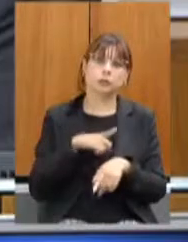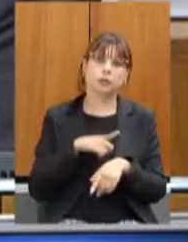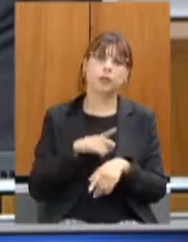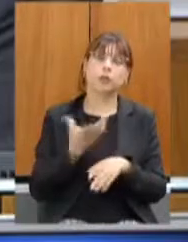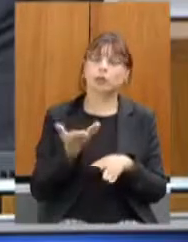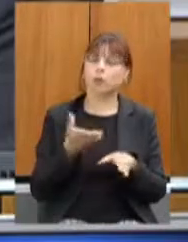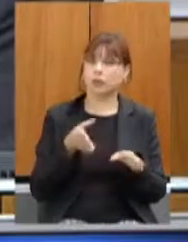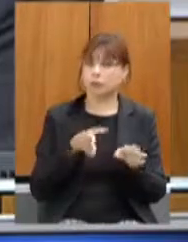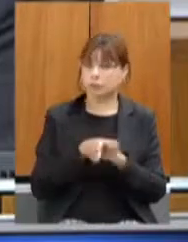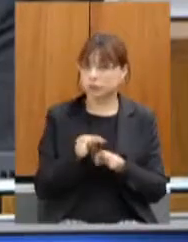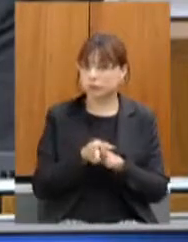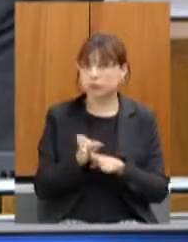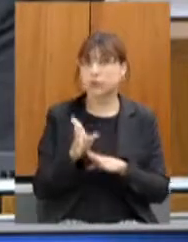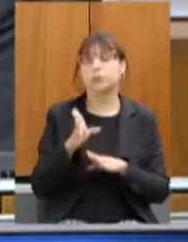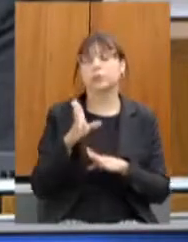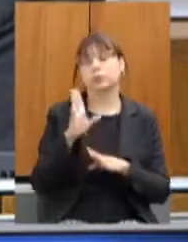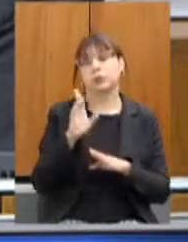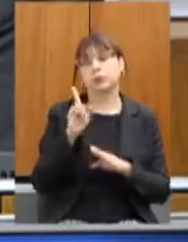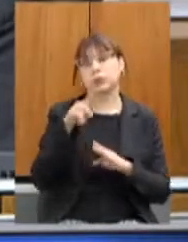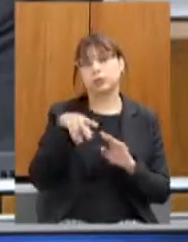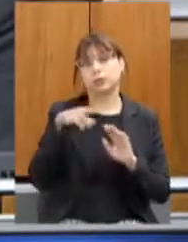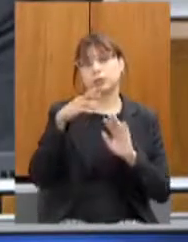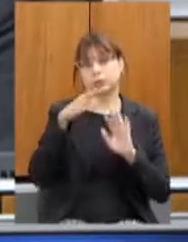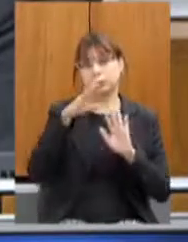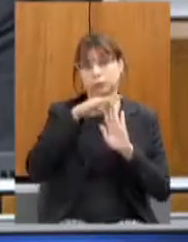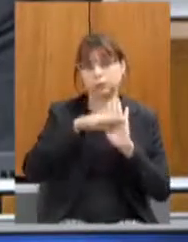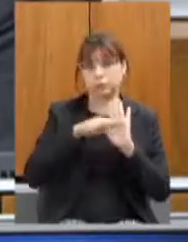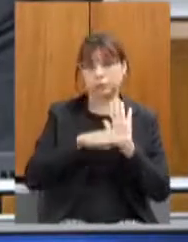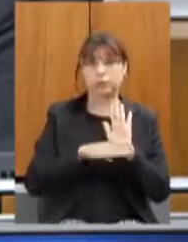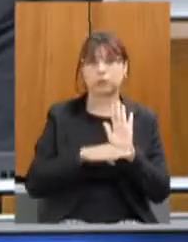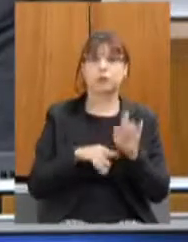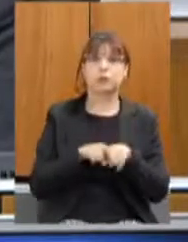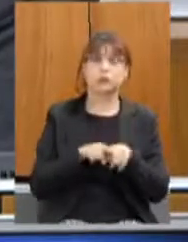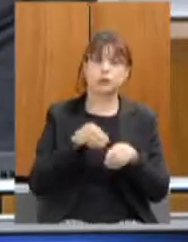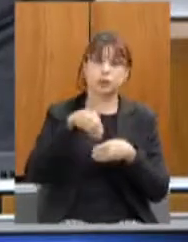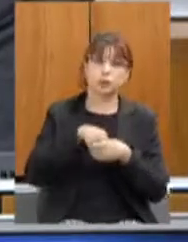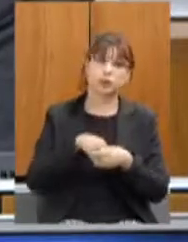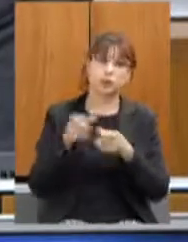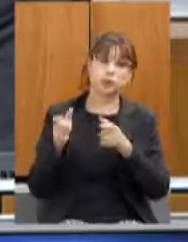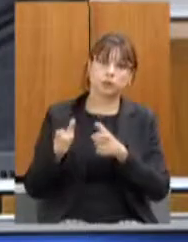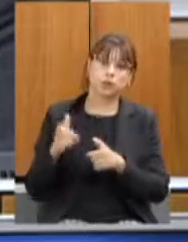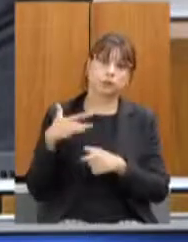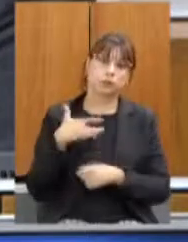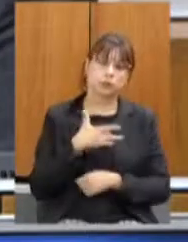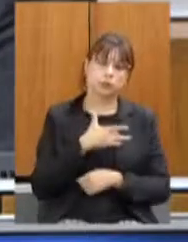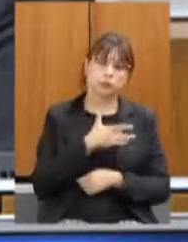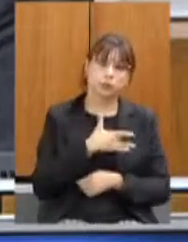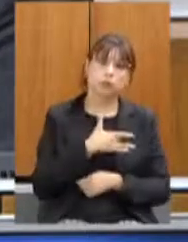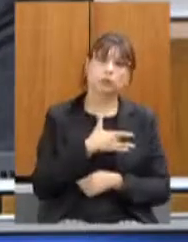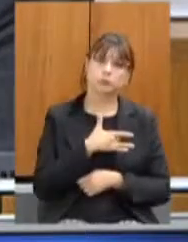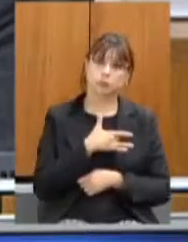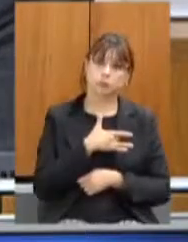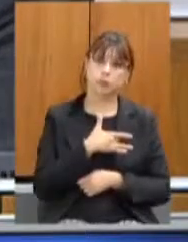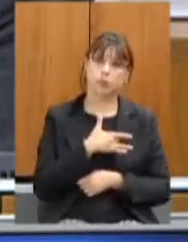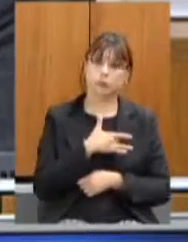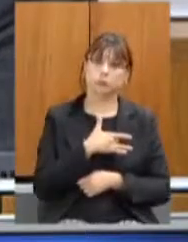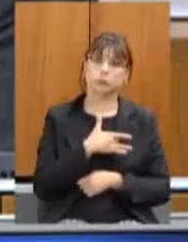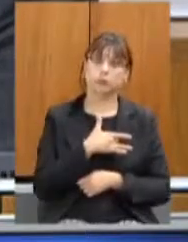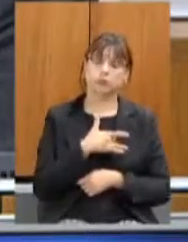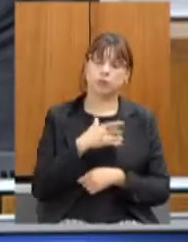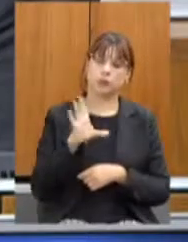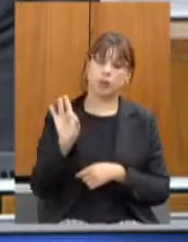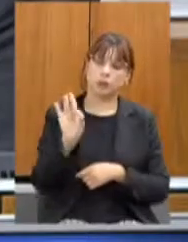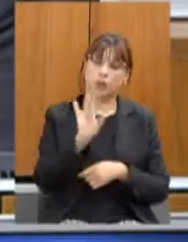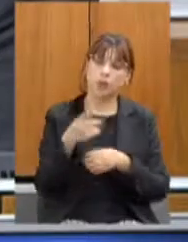orientando as secretarias municipais de saúde que é uma forma de divulgação a dentro da dos seus